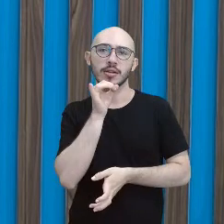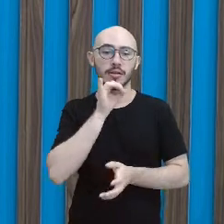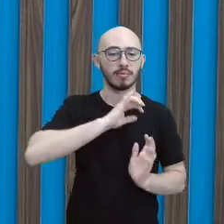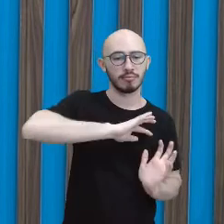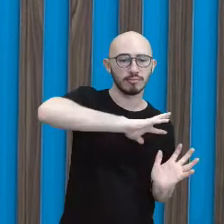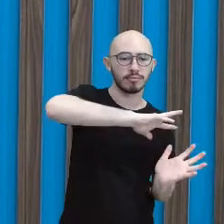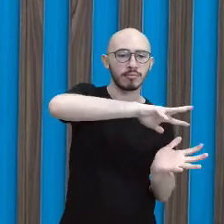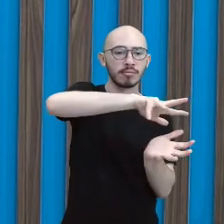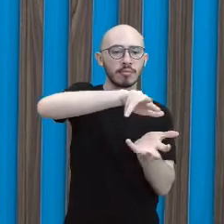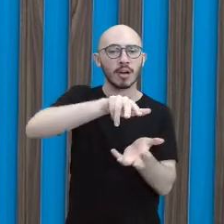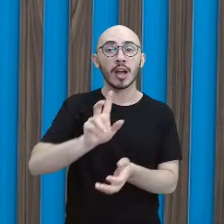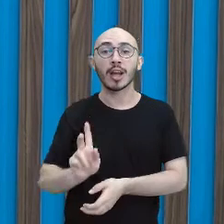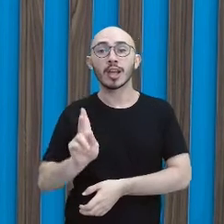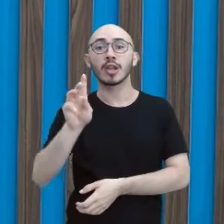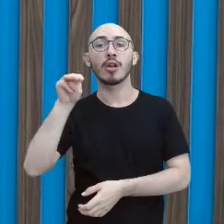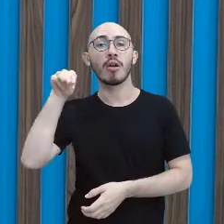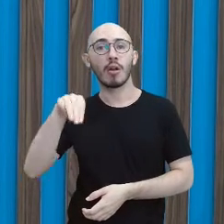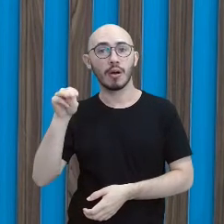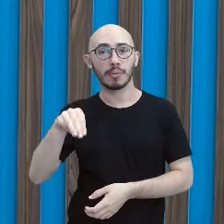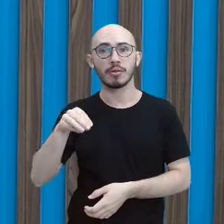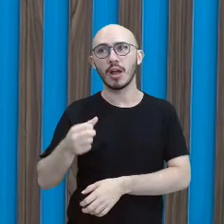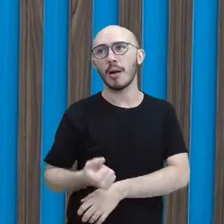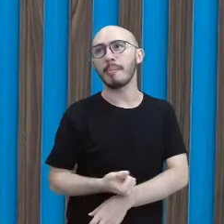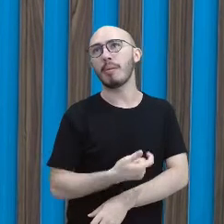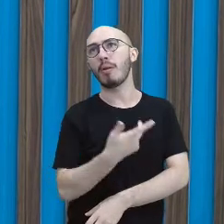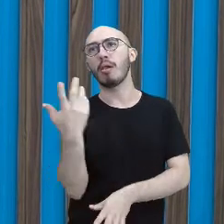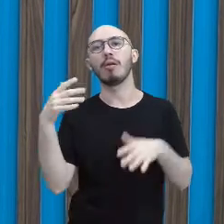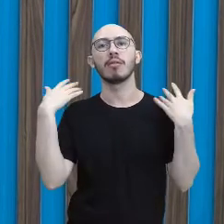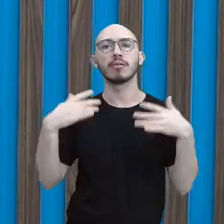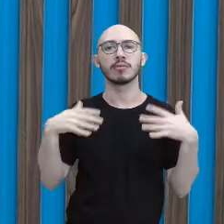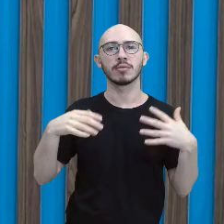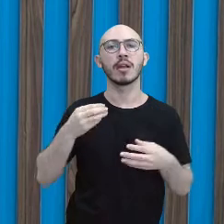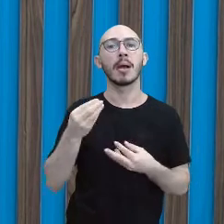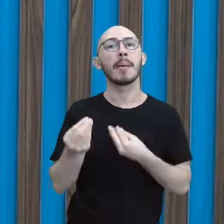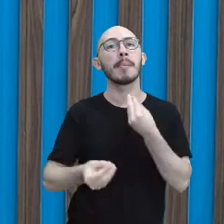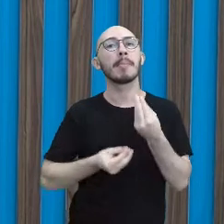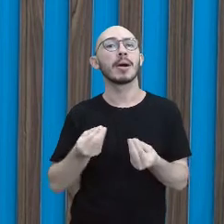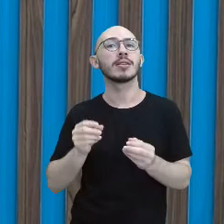em quilômetros, você vai imaginar que é muito, muito grande, mas a percepção desse